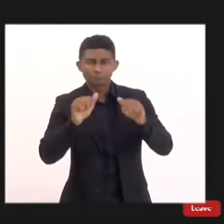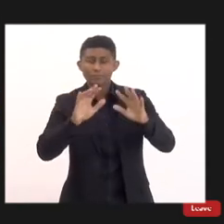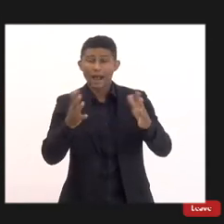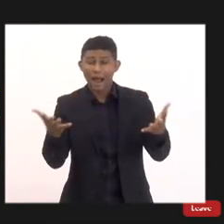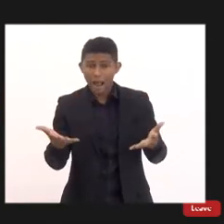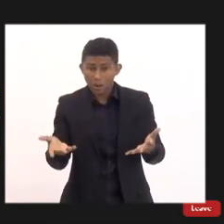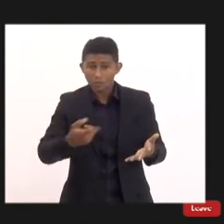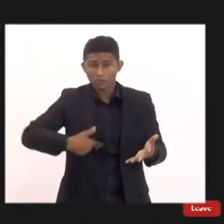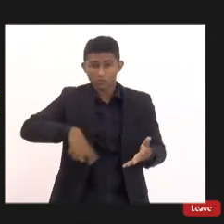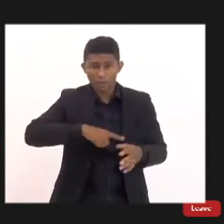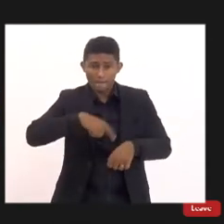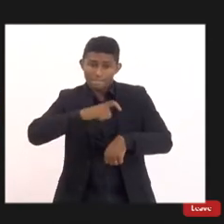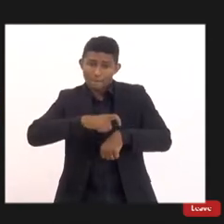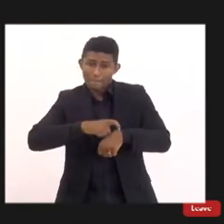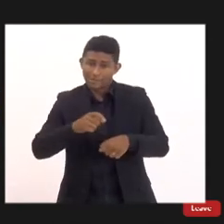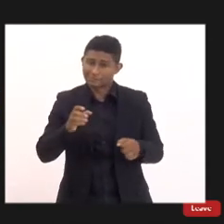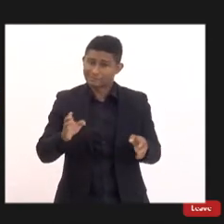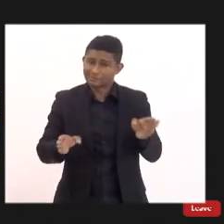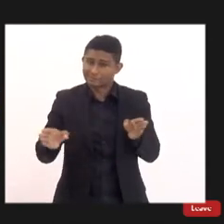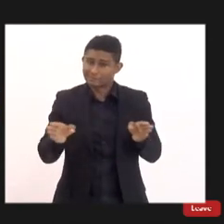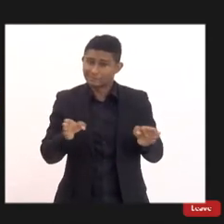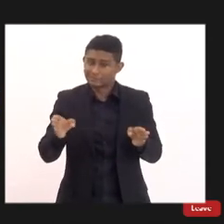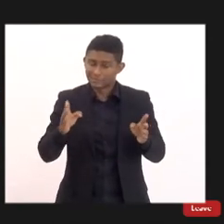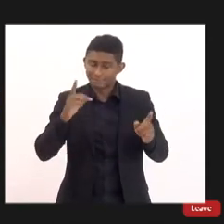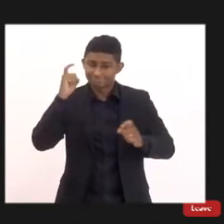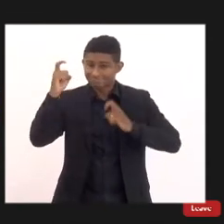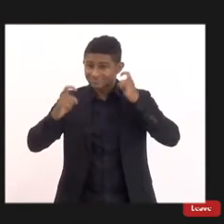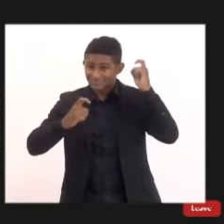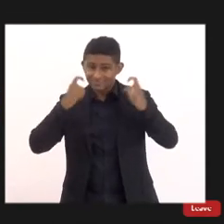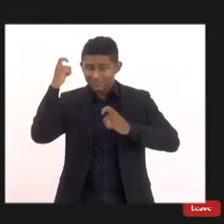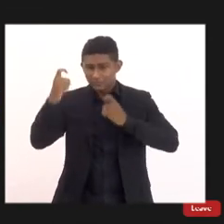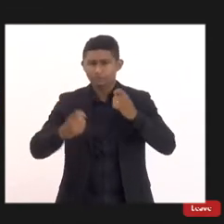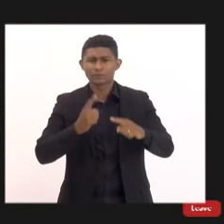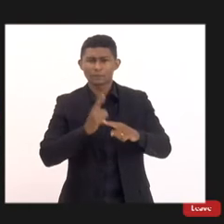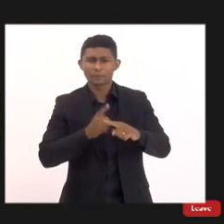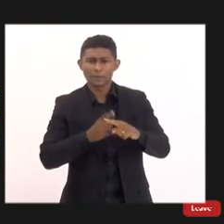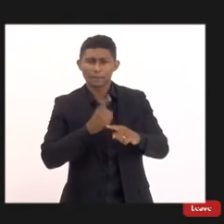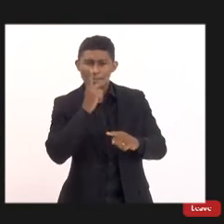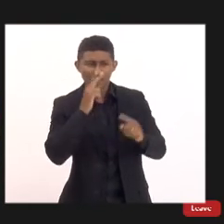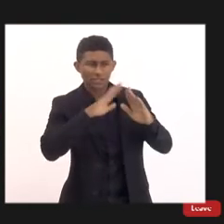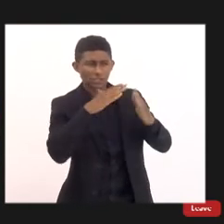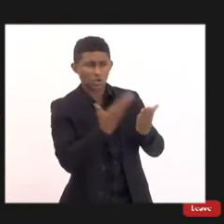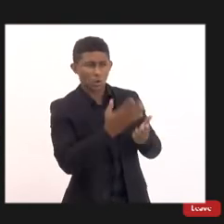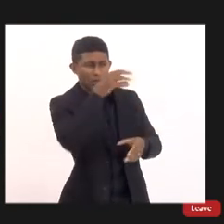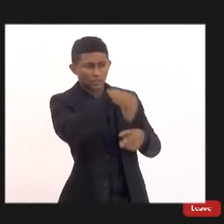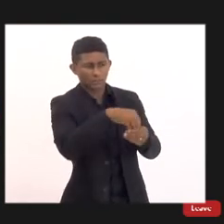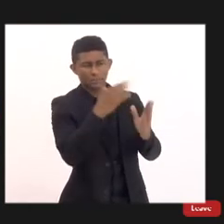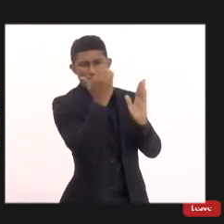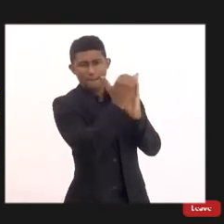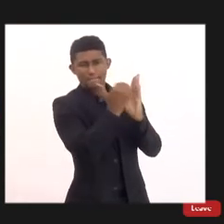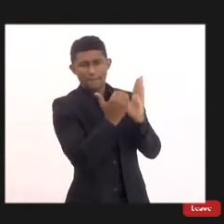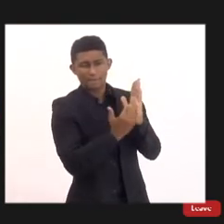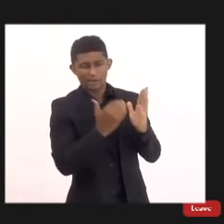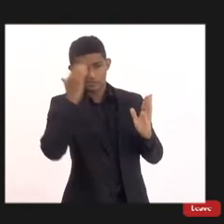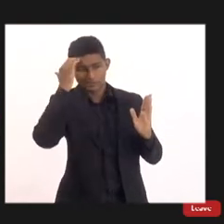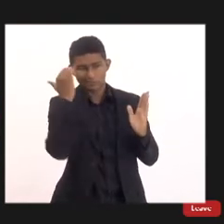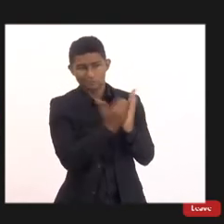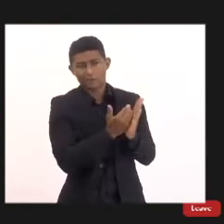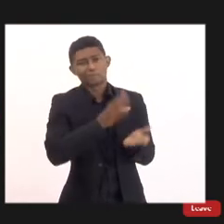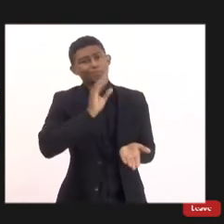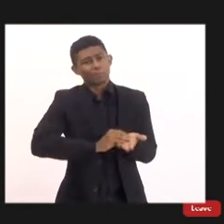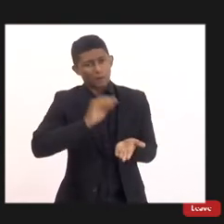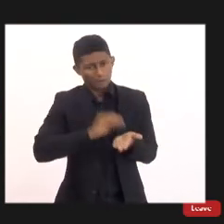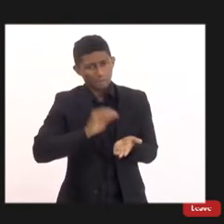preocupado bastante diante de alguns fatores que não têm sido cumpridos nas unidades escolares, né? Fatores estes que vêm